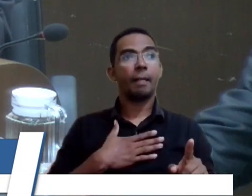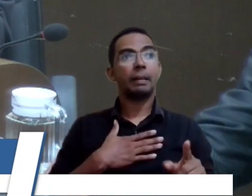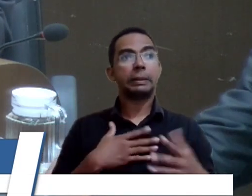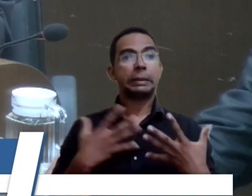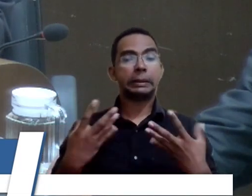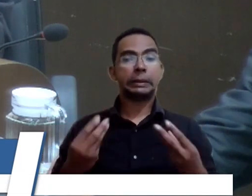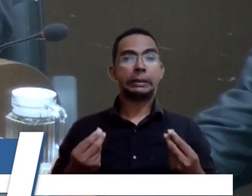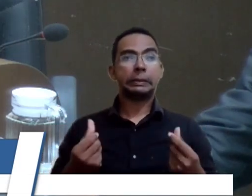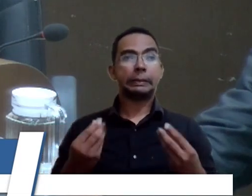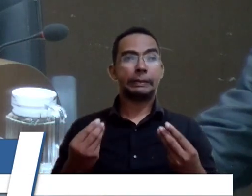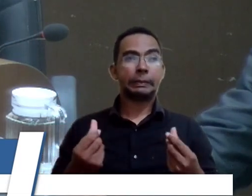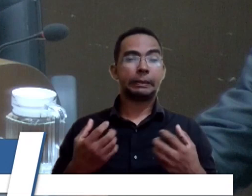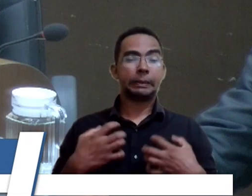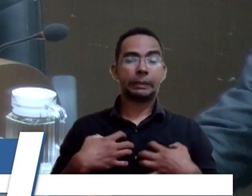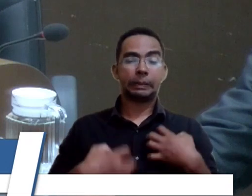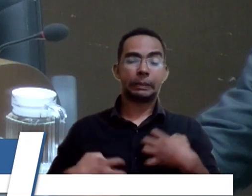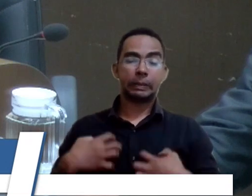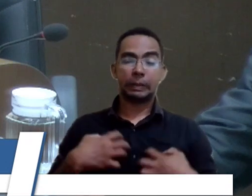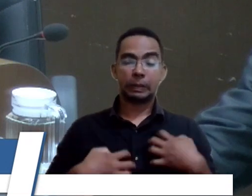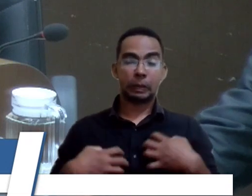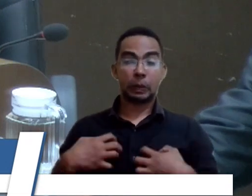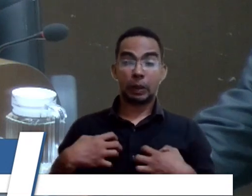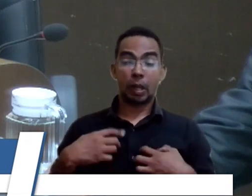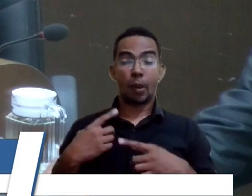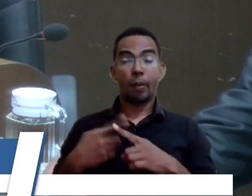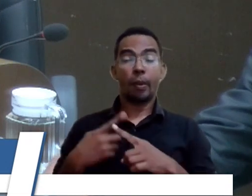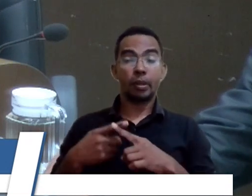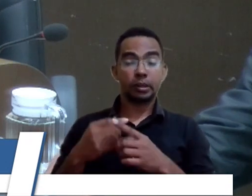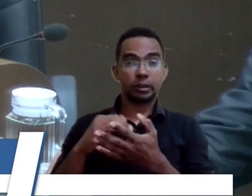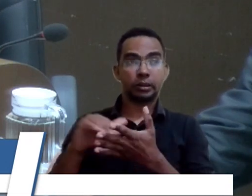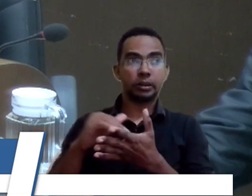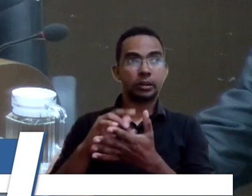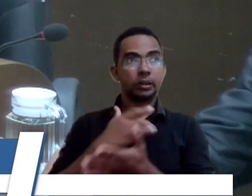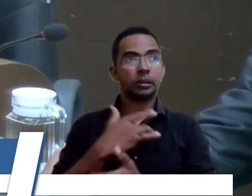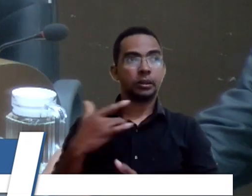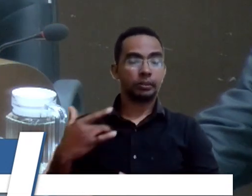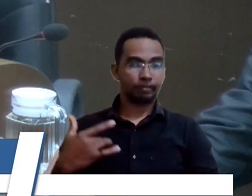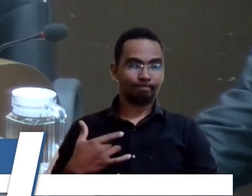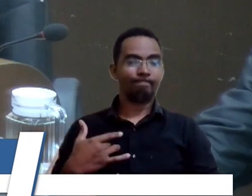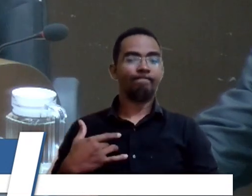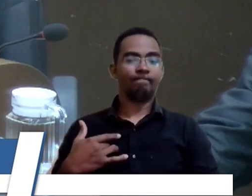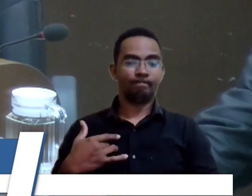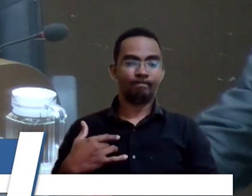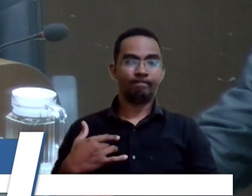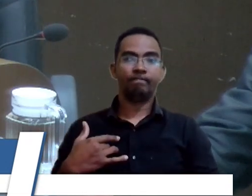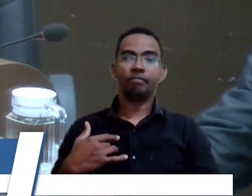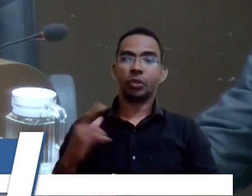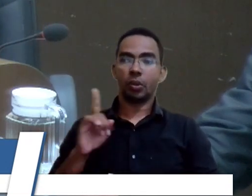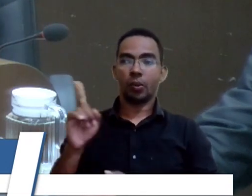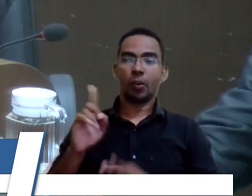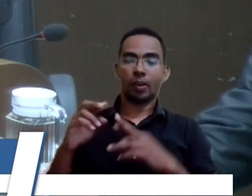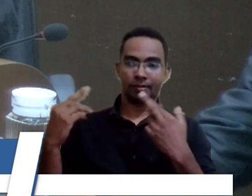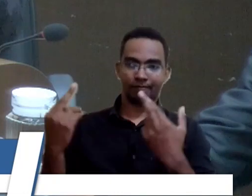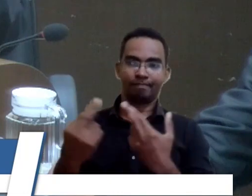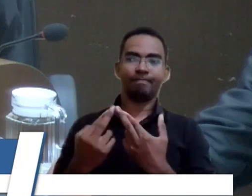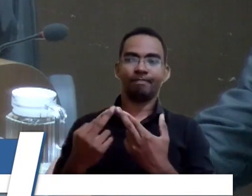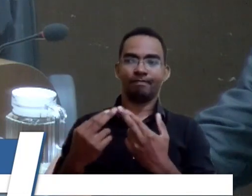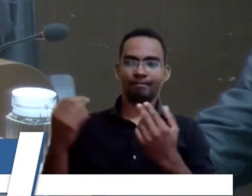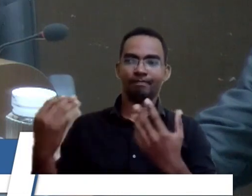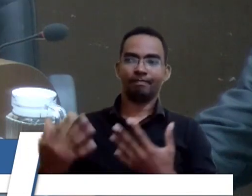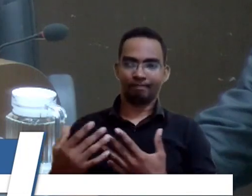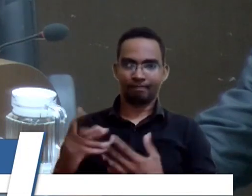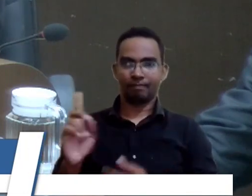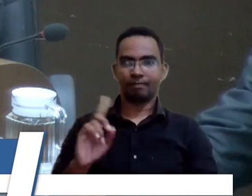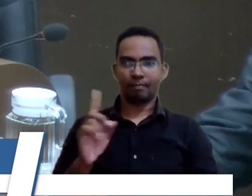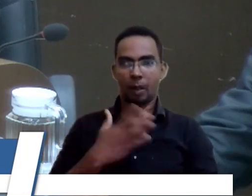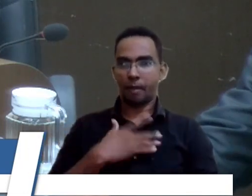também é que o secretário de saúde, em uma reunião que foi dita, não foi por mim,